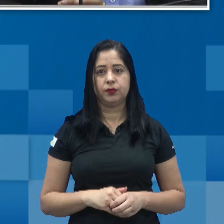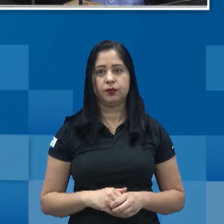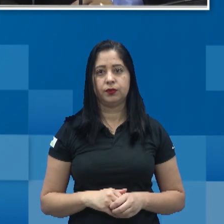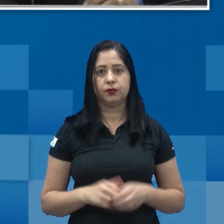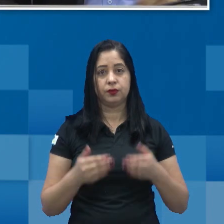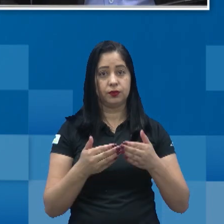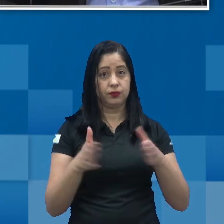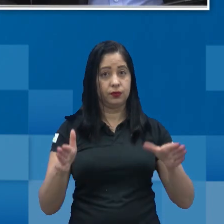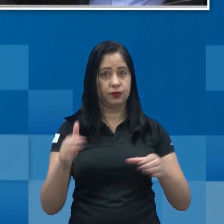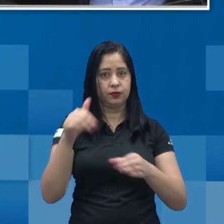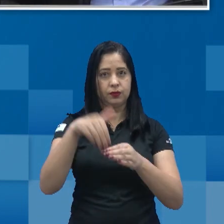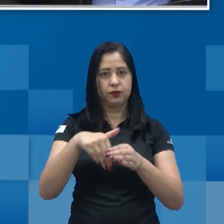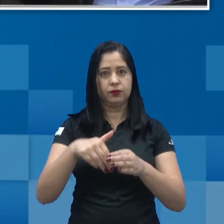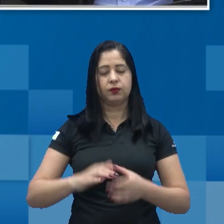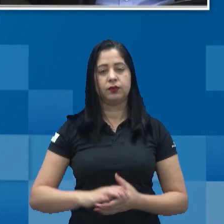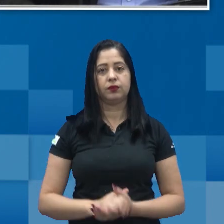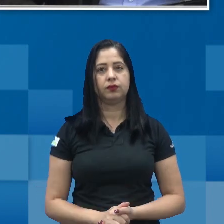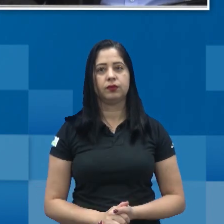Aberta a votação.